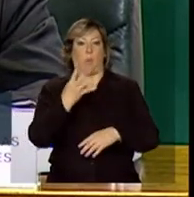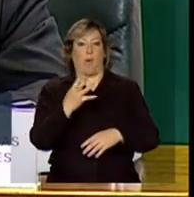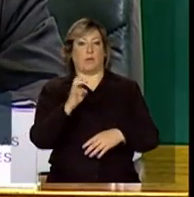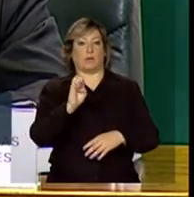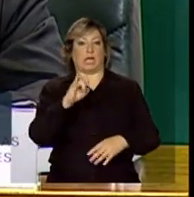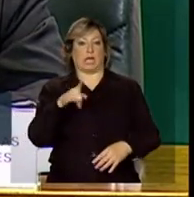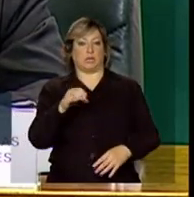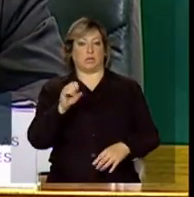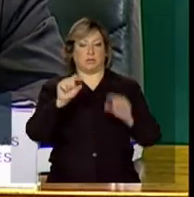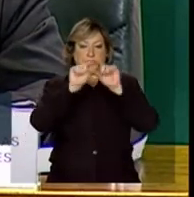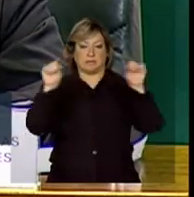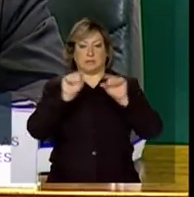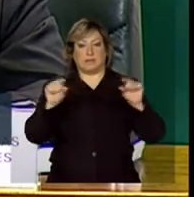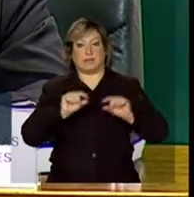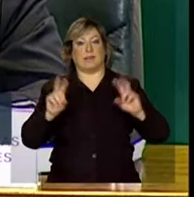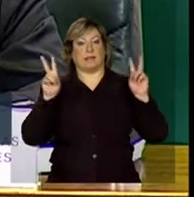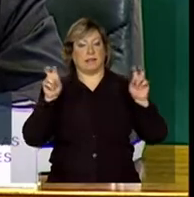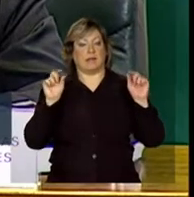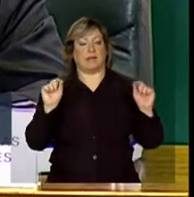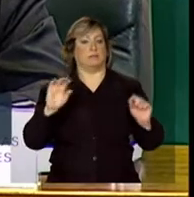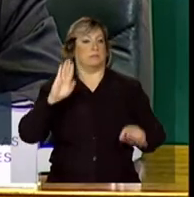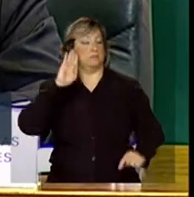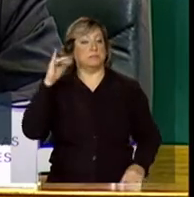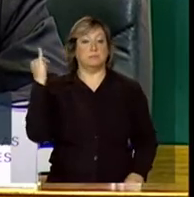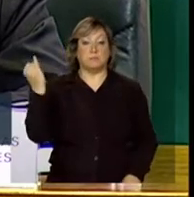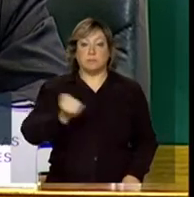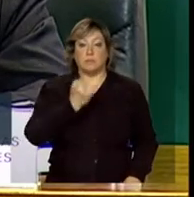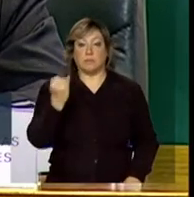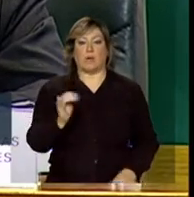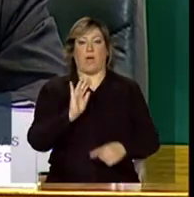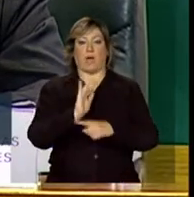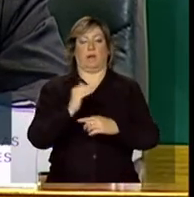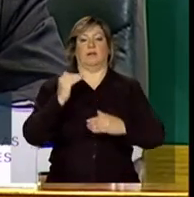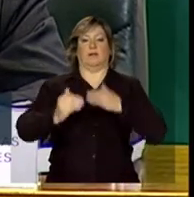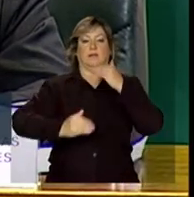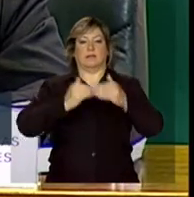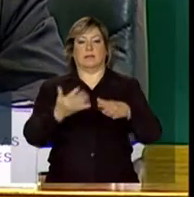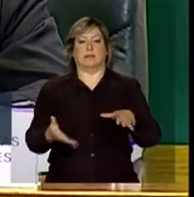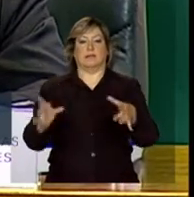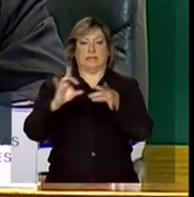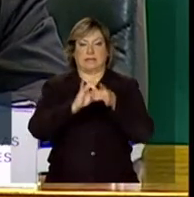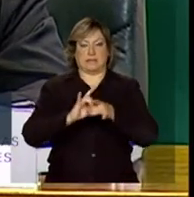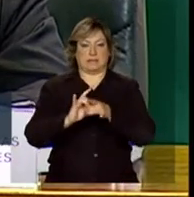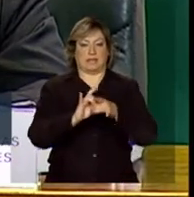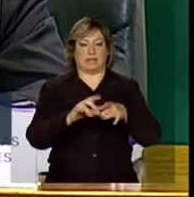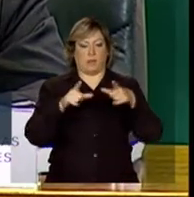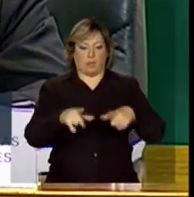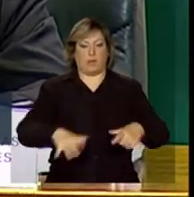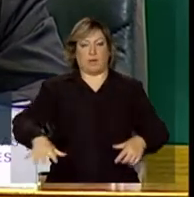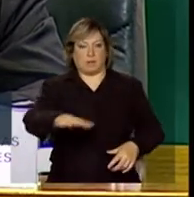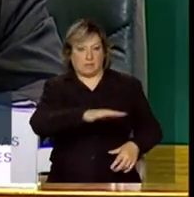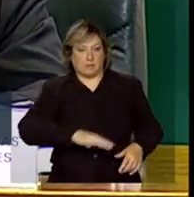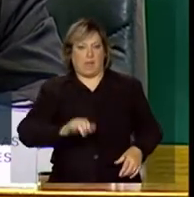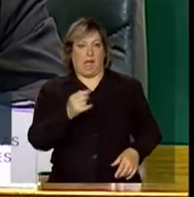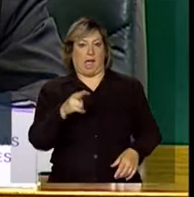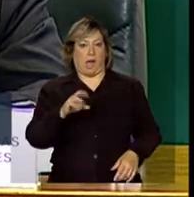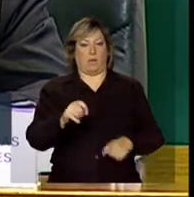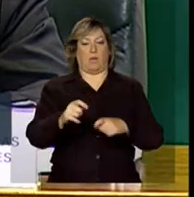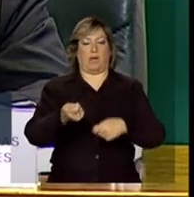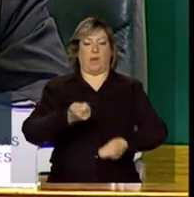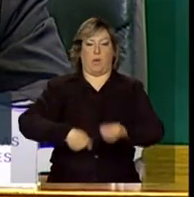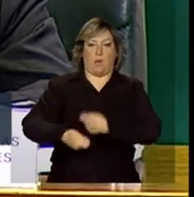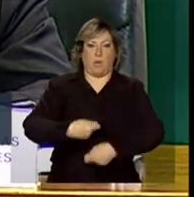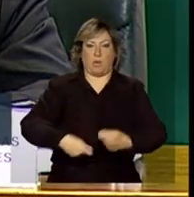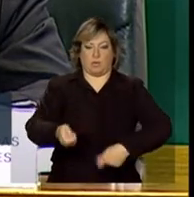temáticos da maior relevância para a promoção do desenvolvimento da Integração Regional e particular agronegócio energia